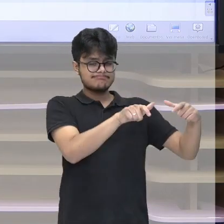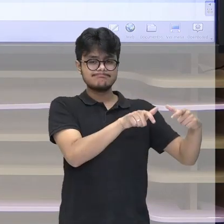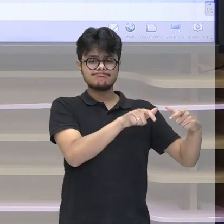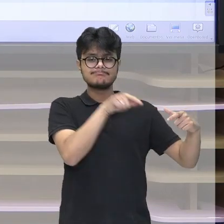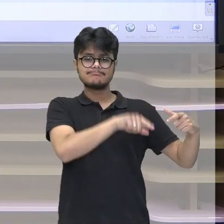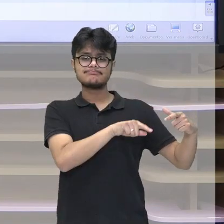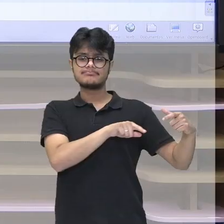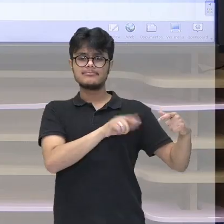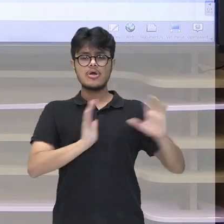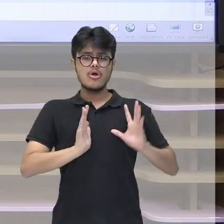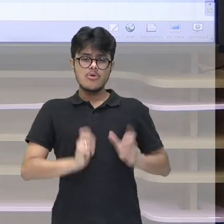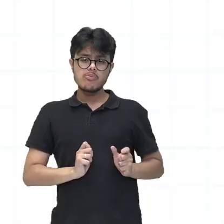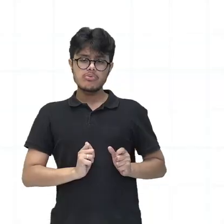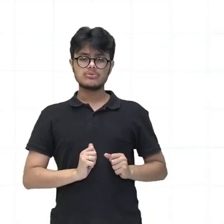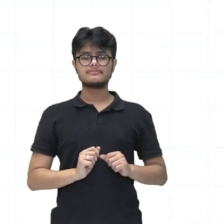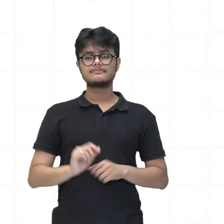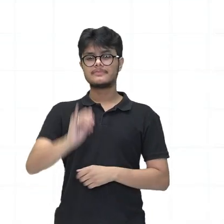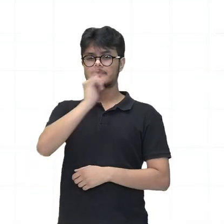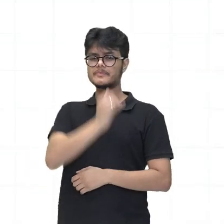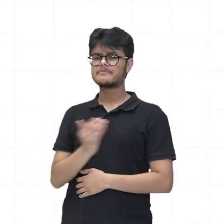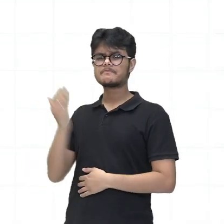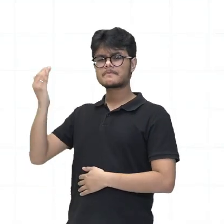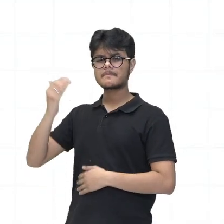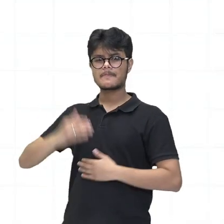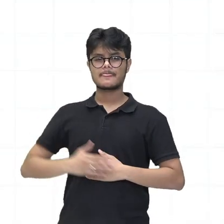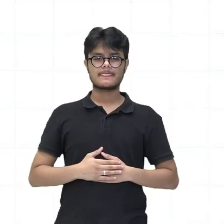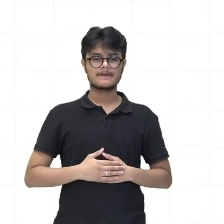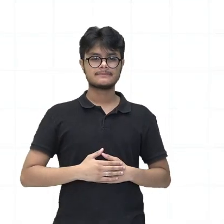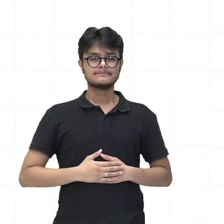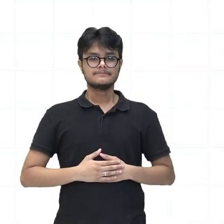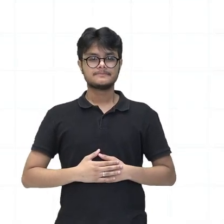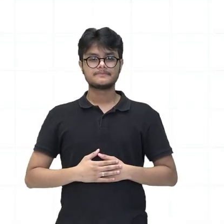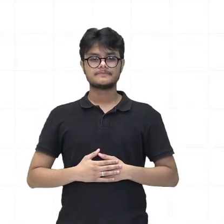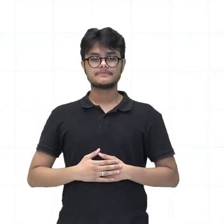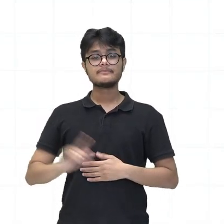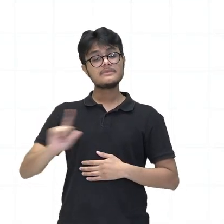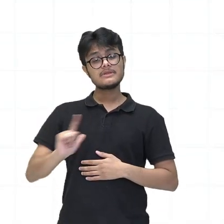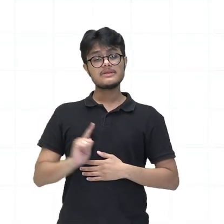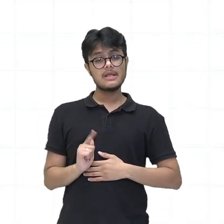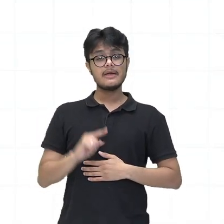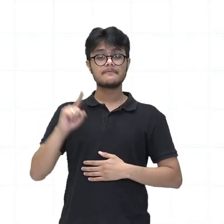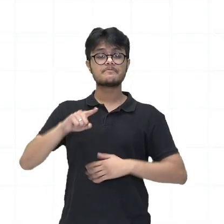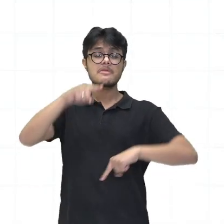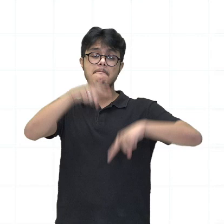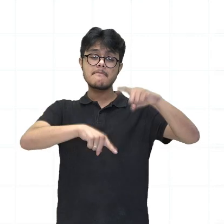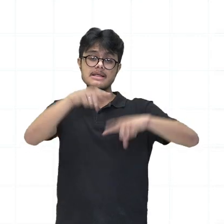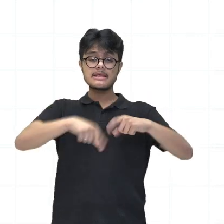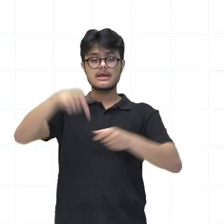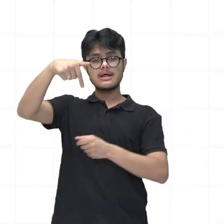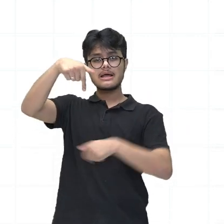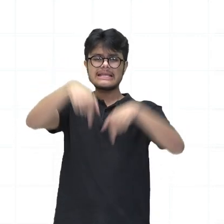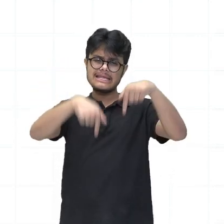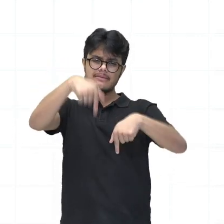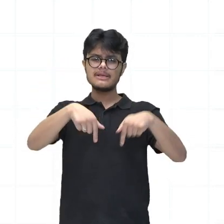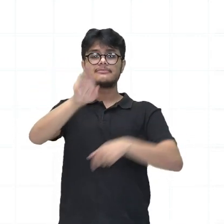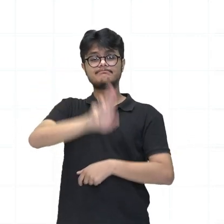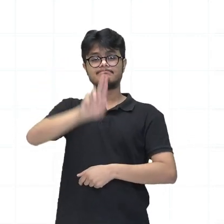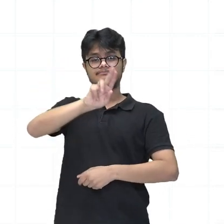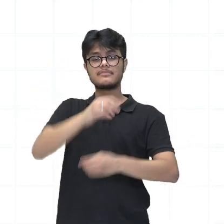pode observar aí na nossa próxima cartela. Então, nós temos aí os produtos químicos,